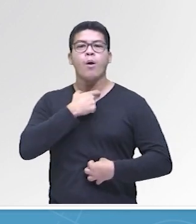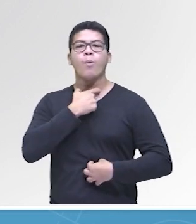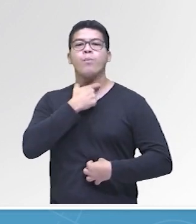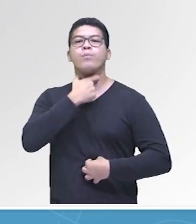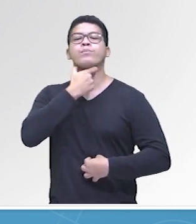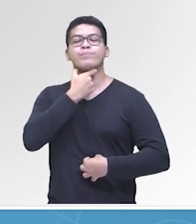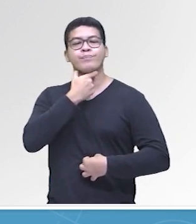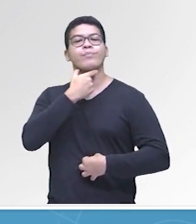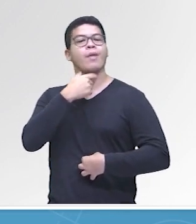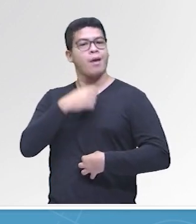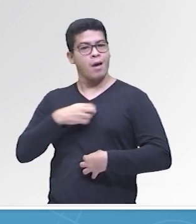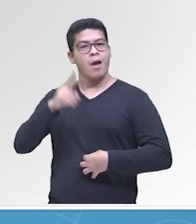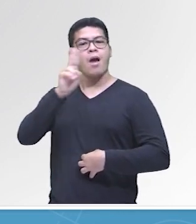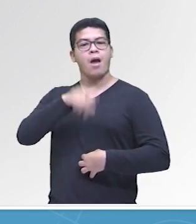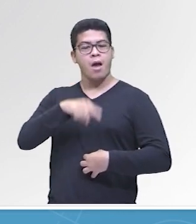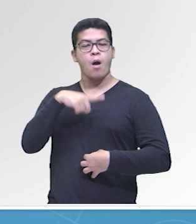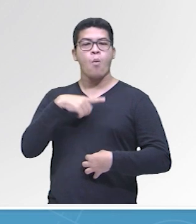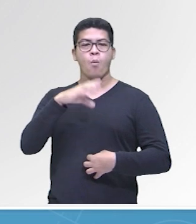é um órgão.